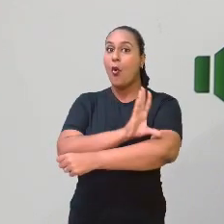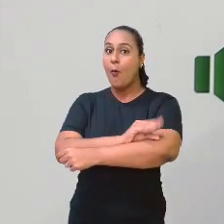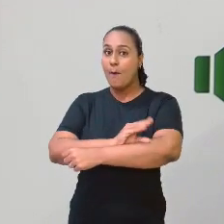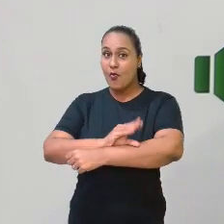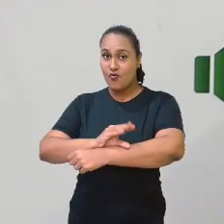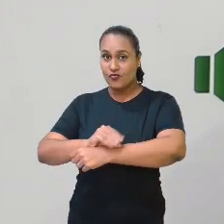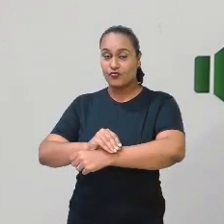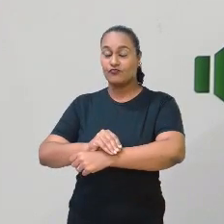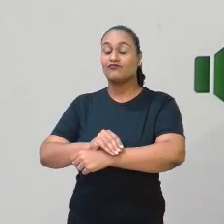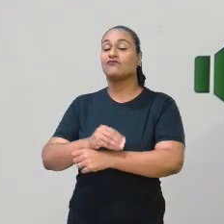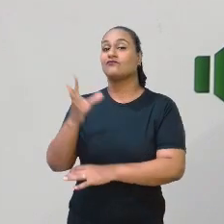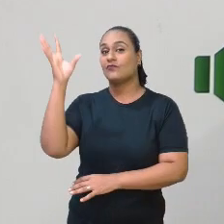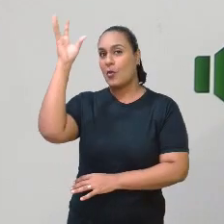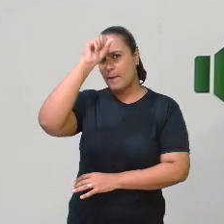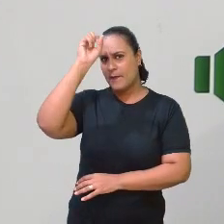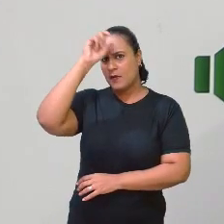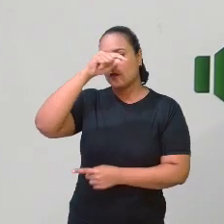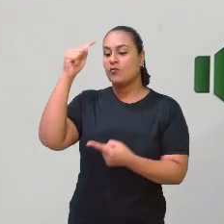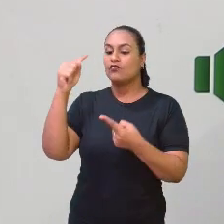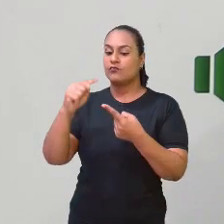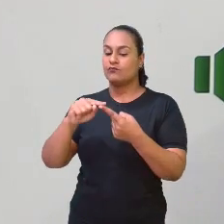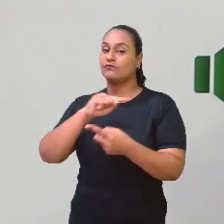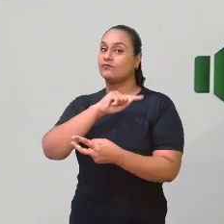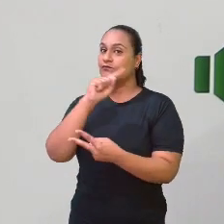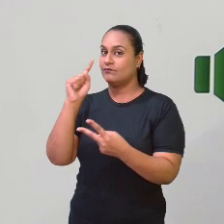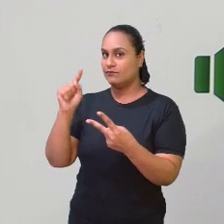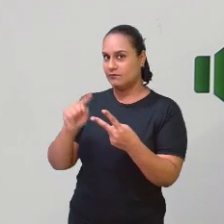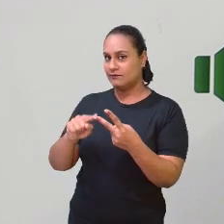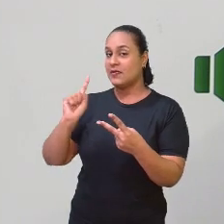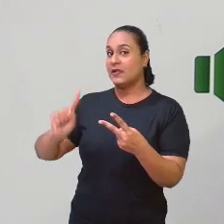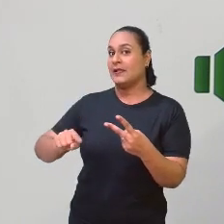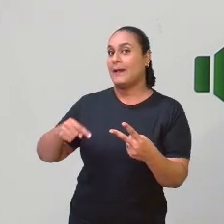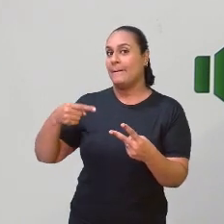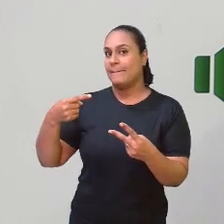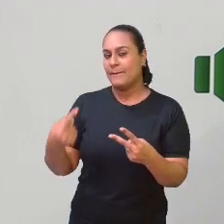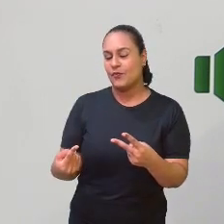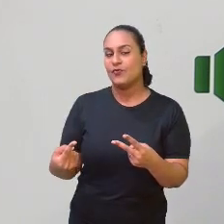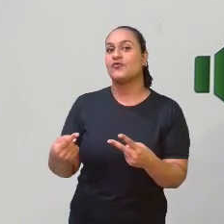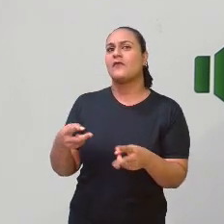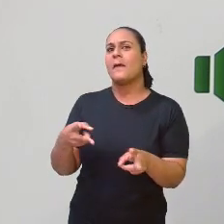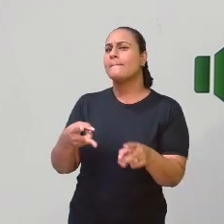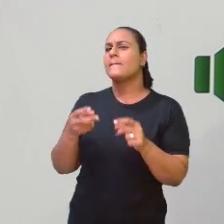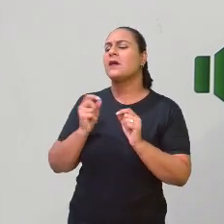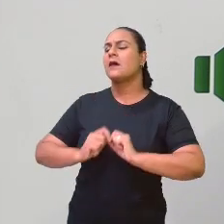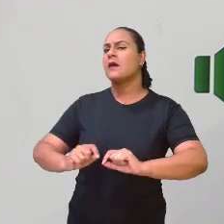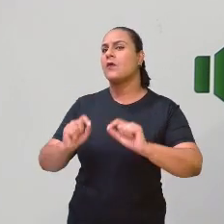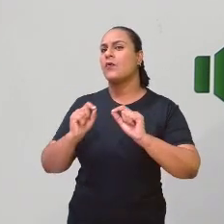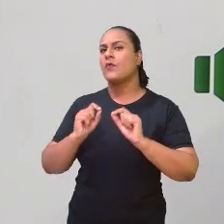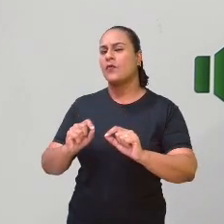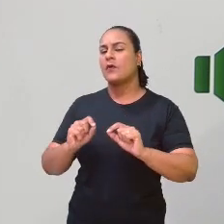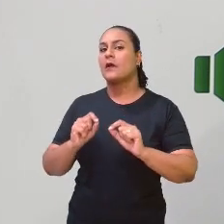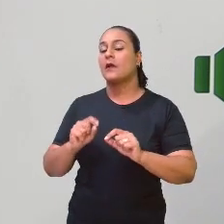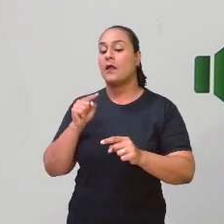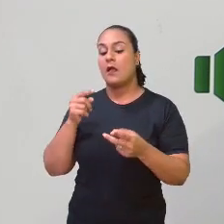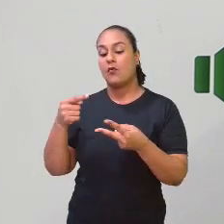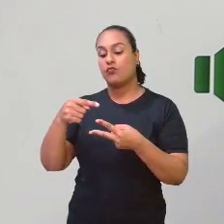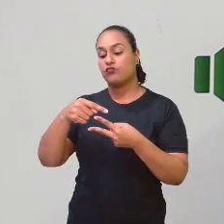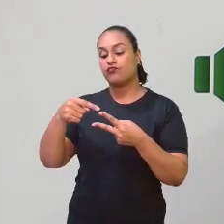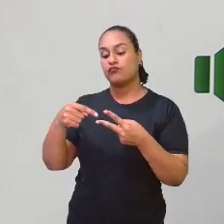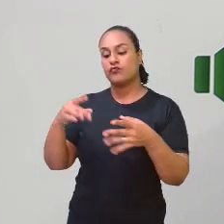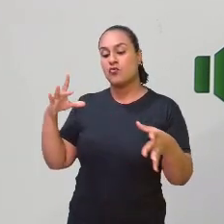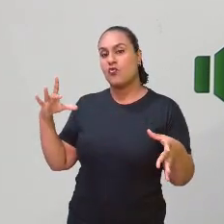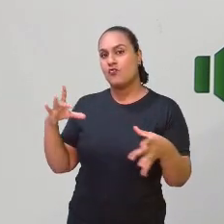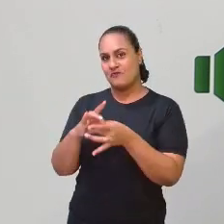músculos. Vamos aprender um de cada vez e depois a gente vai perceber que eles se complementam